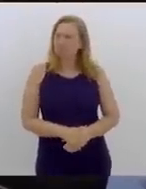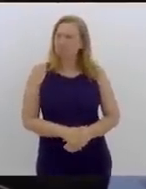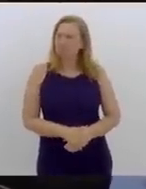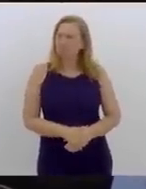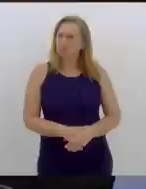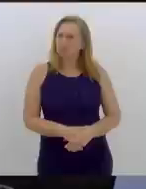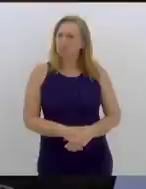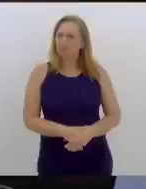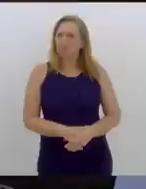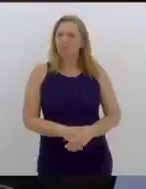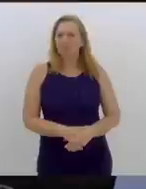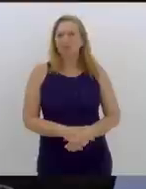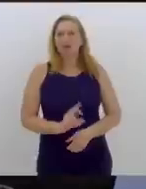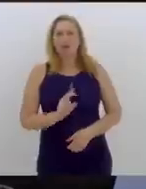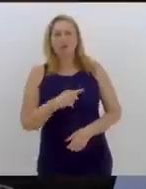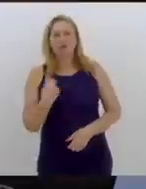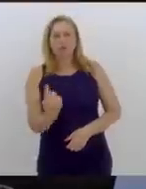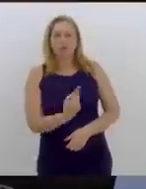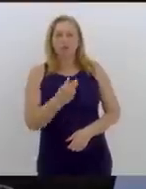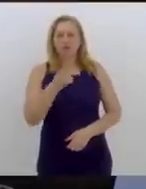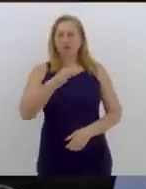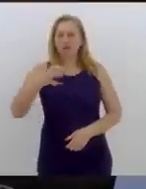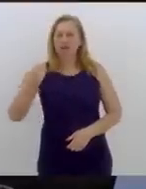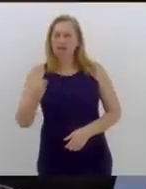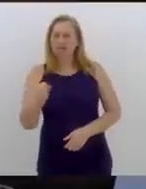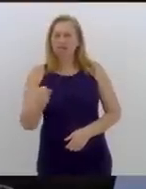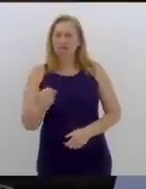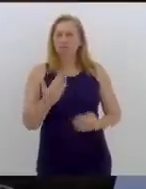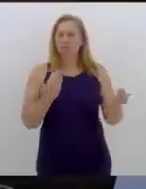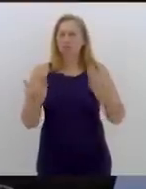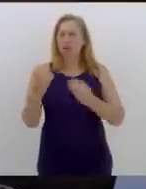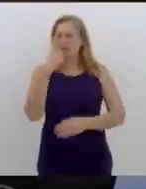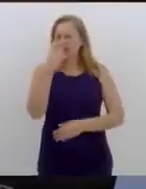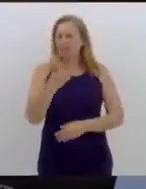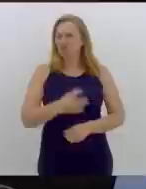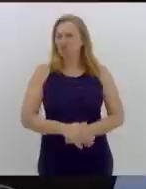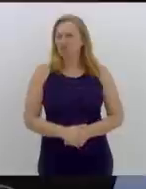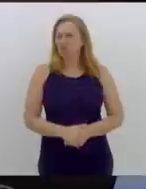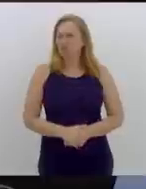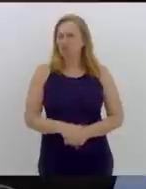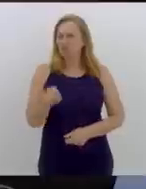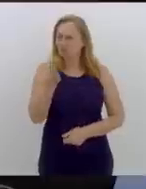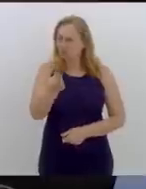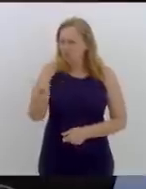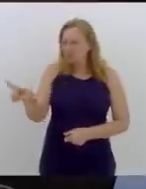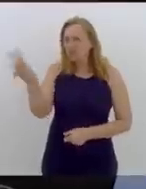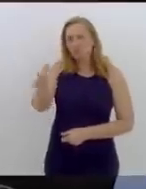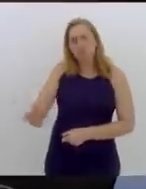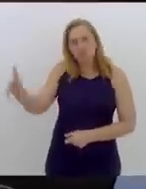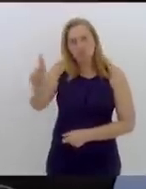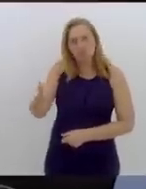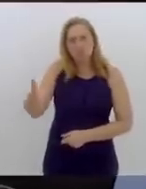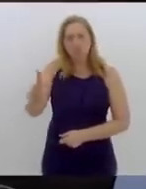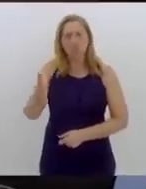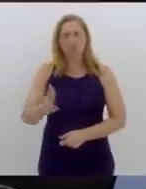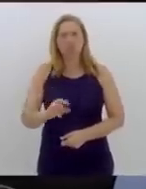ou é porque nós Praça somos lixo vocês usam abusam